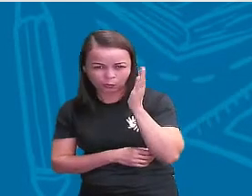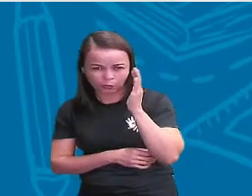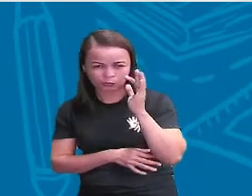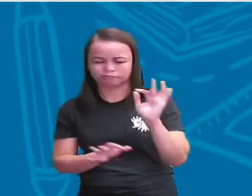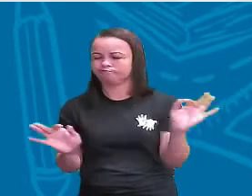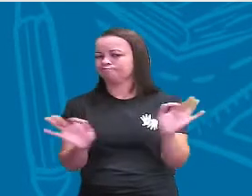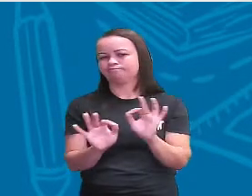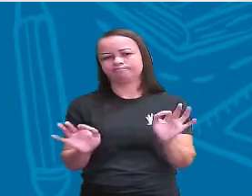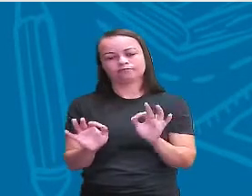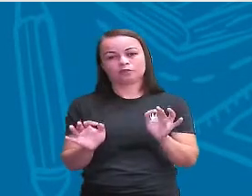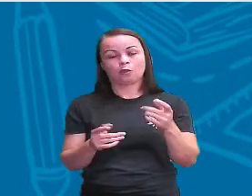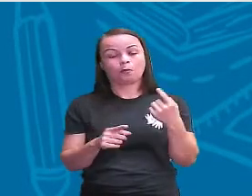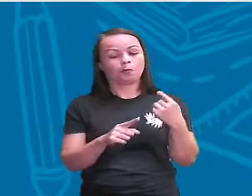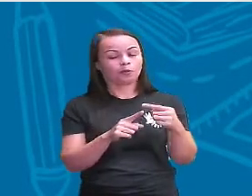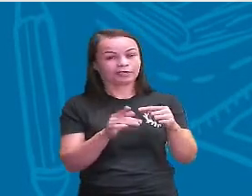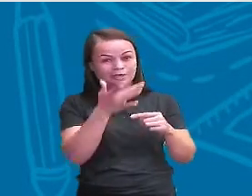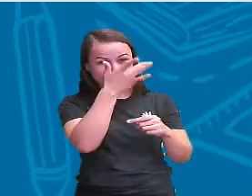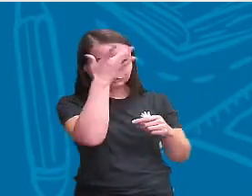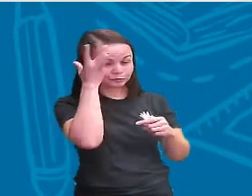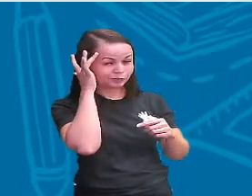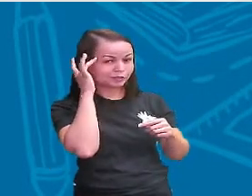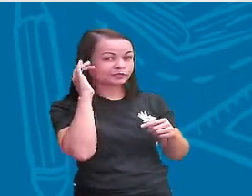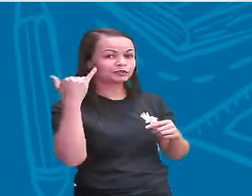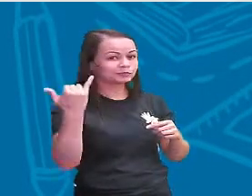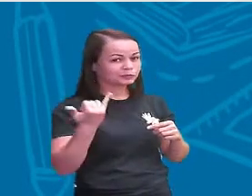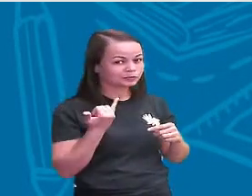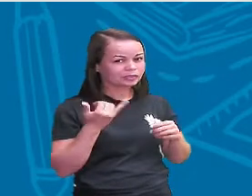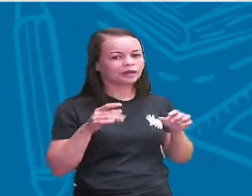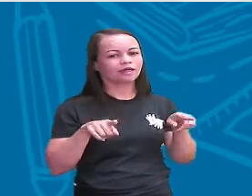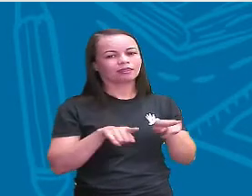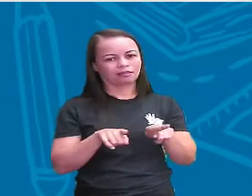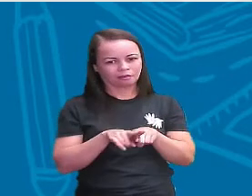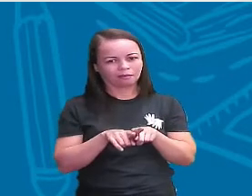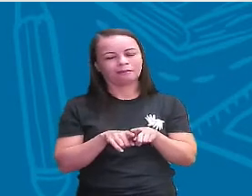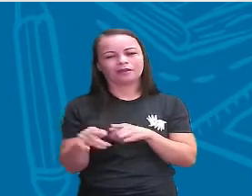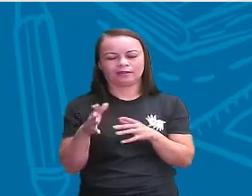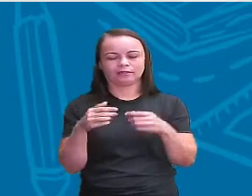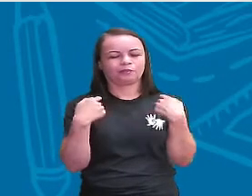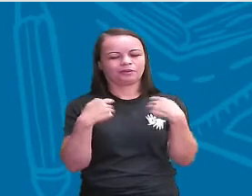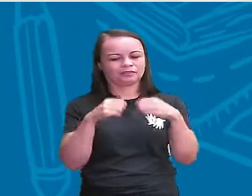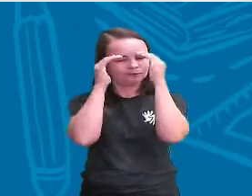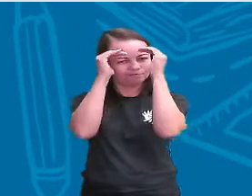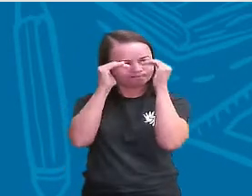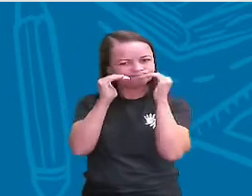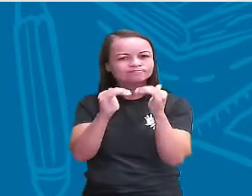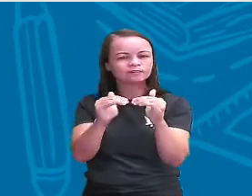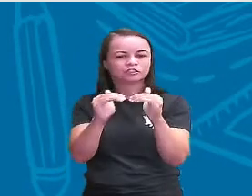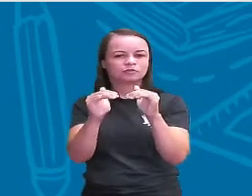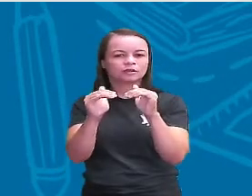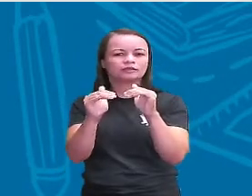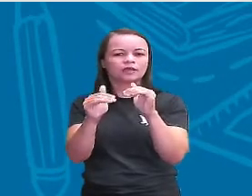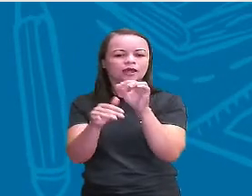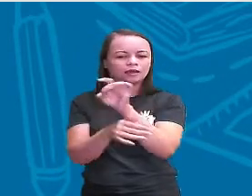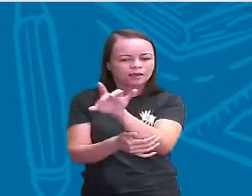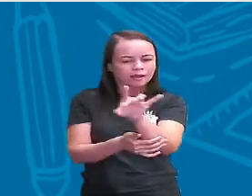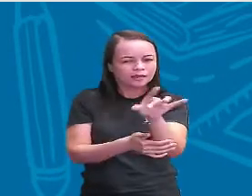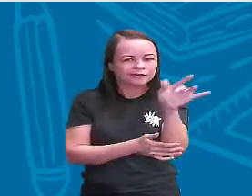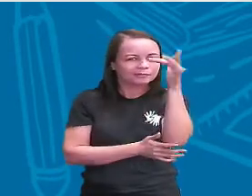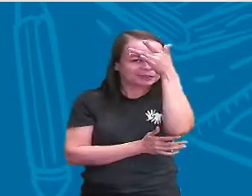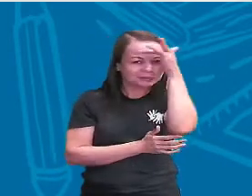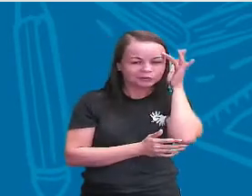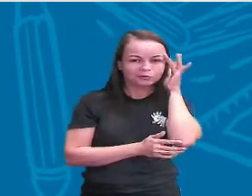as pessoas vão chamar com a gente também. Então, a gente tem que respeitar todas as pessoas para